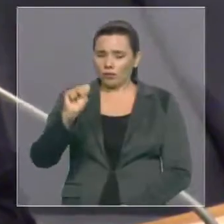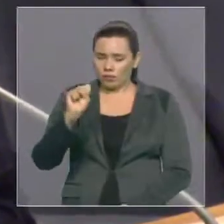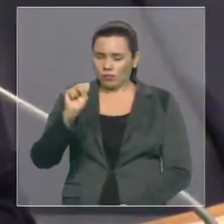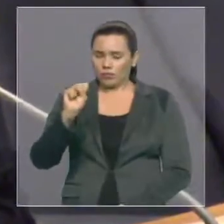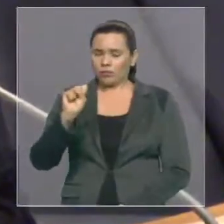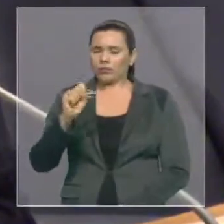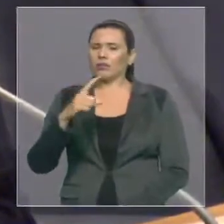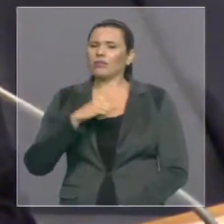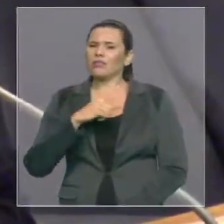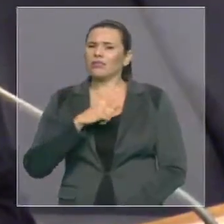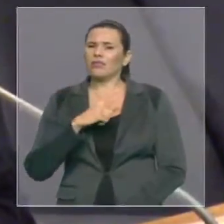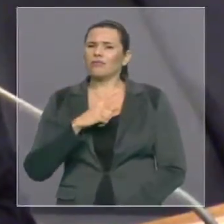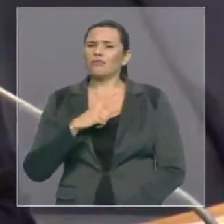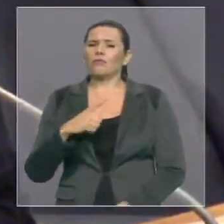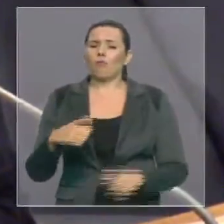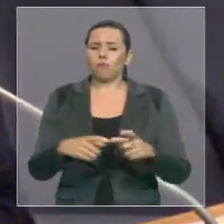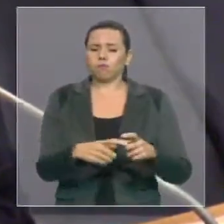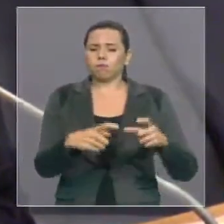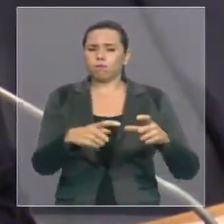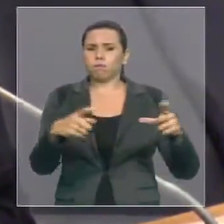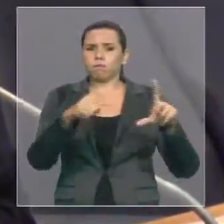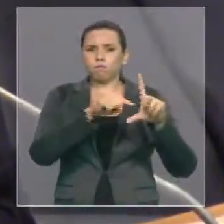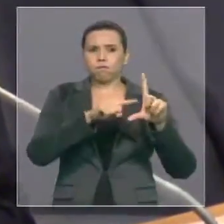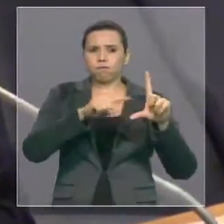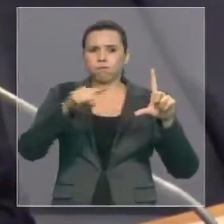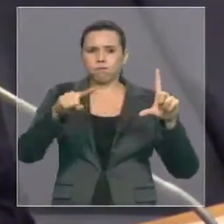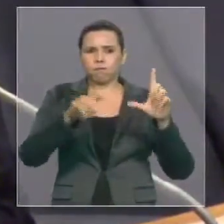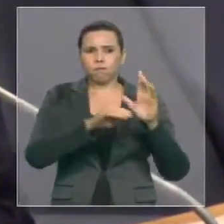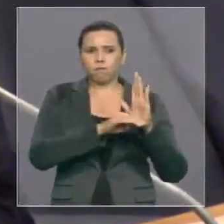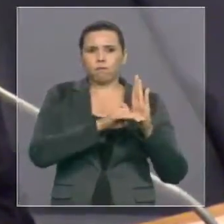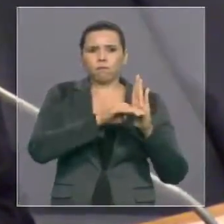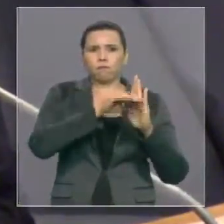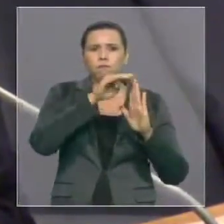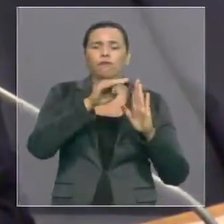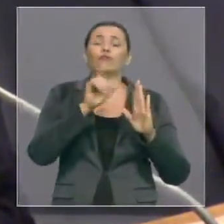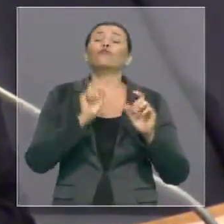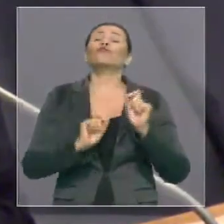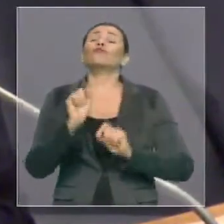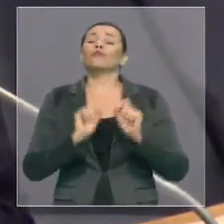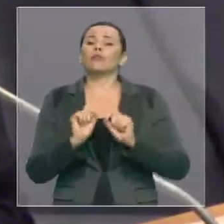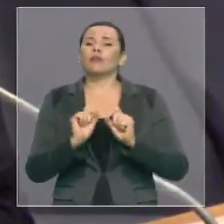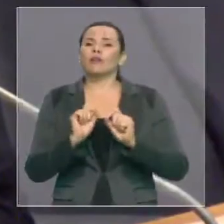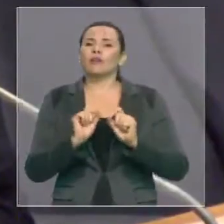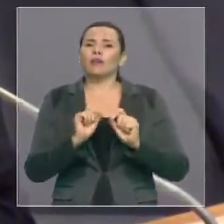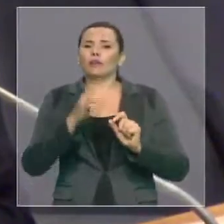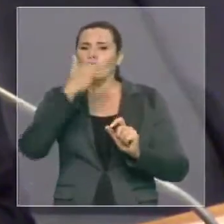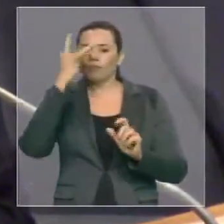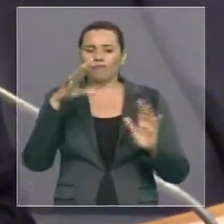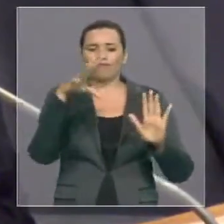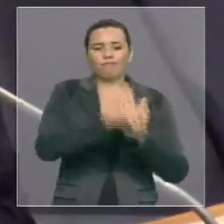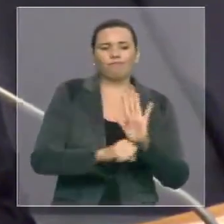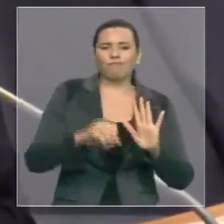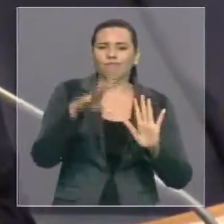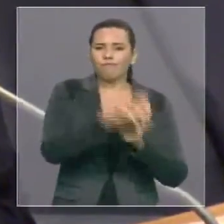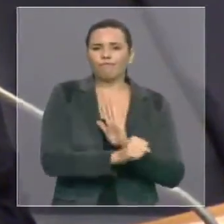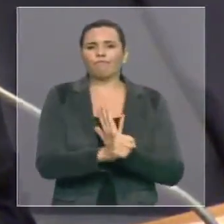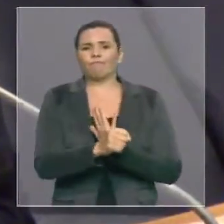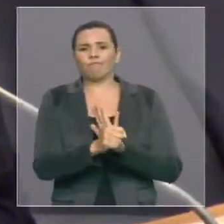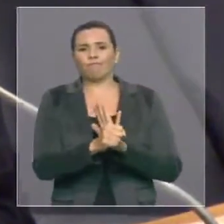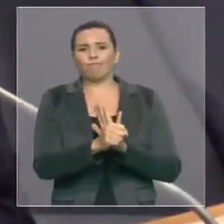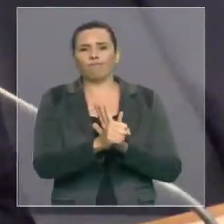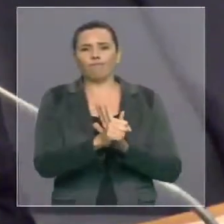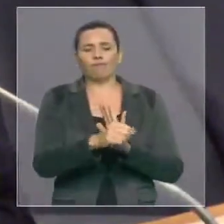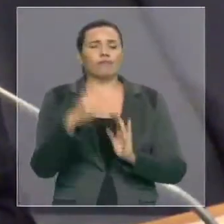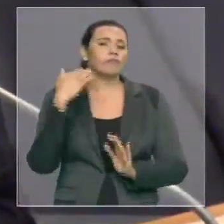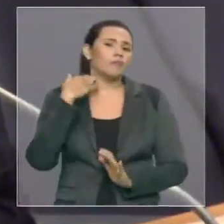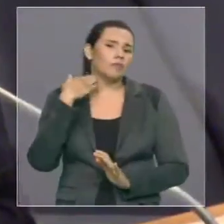aumentar o contingente, no que o senhor citou em Presidente Dutra, já deveria ter sido tomada há meses,